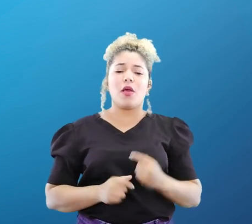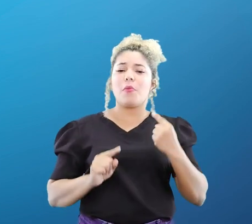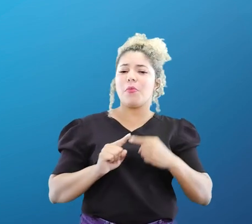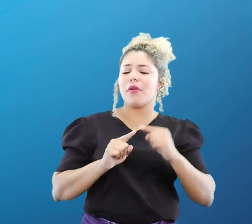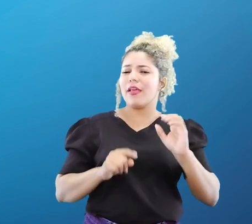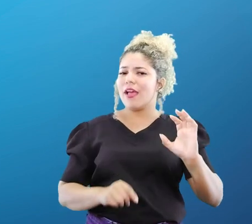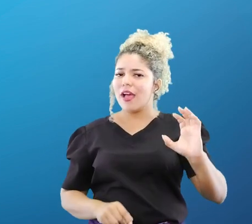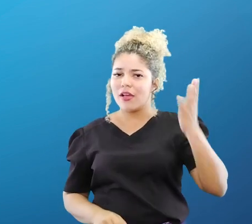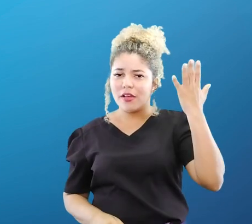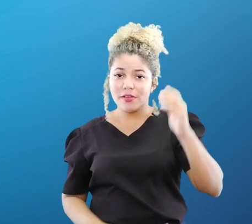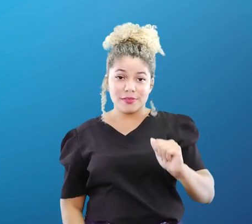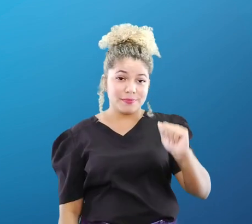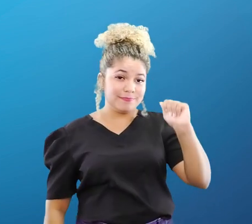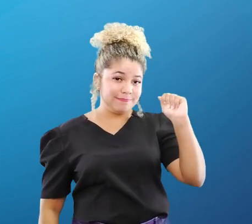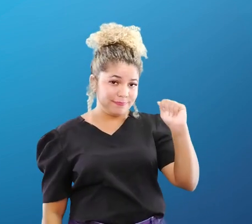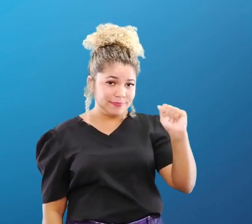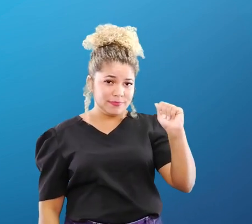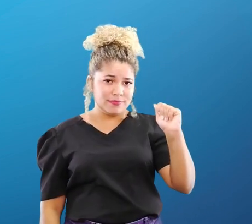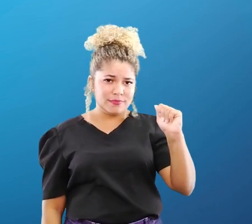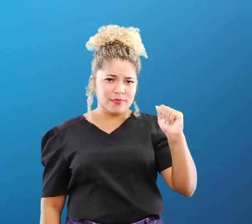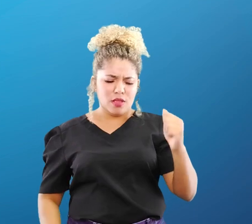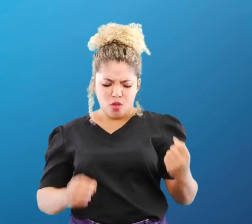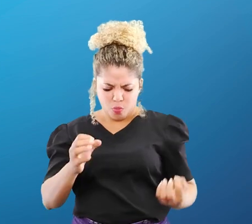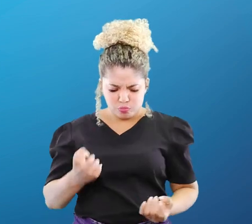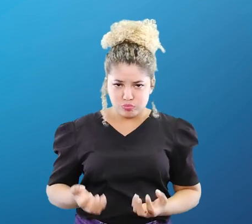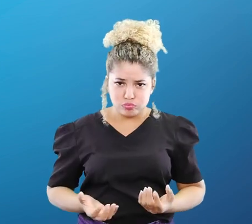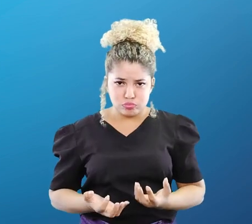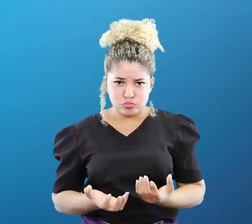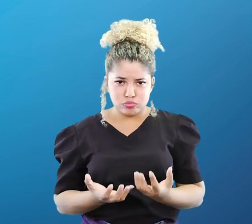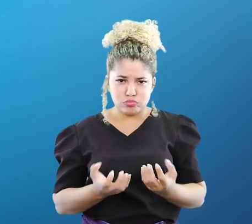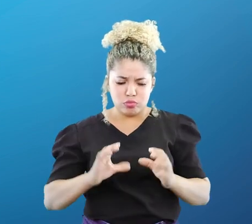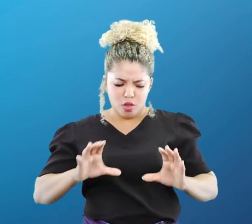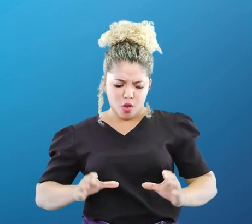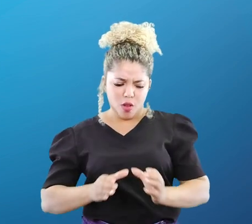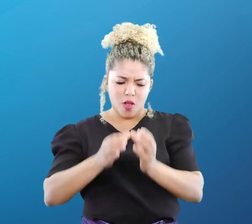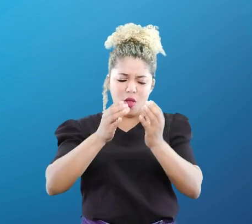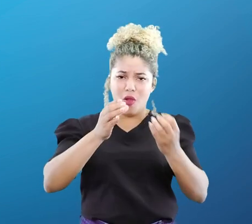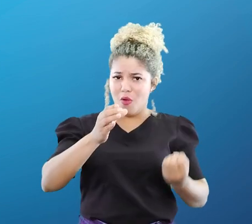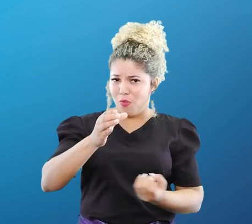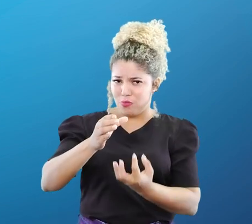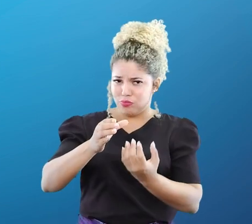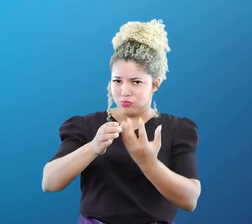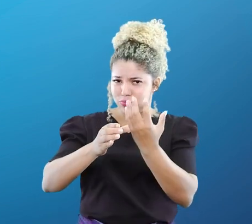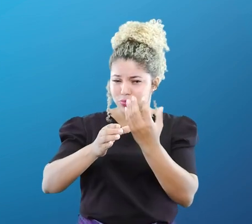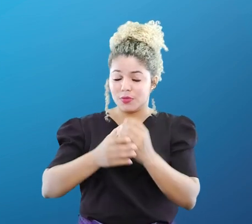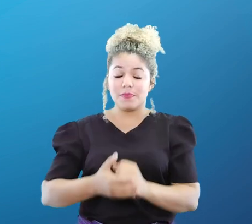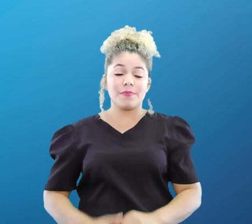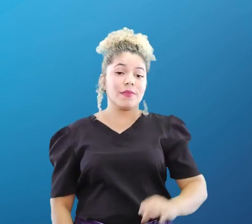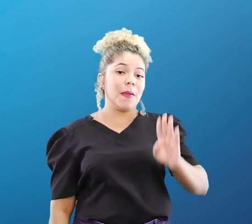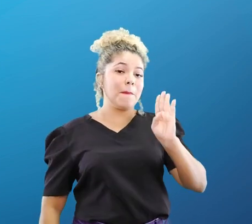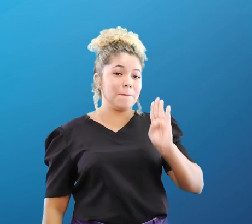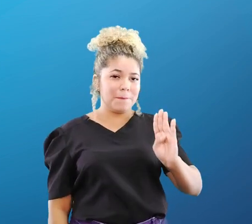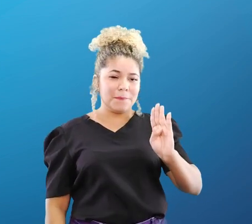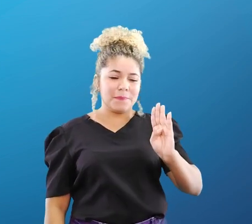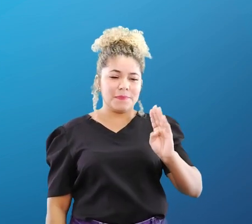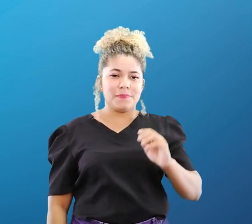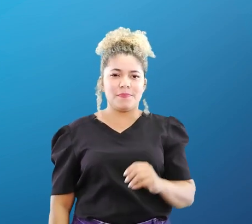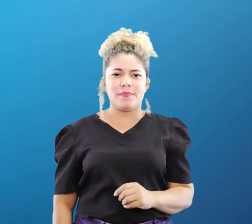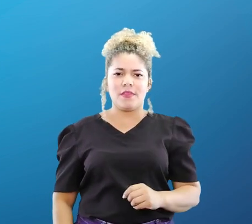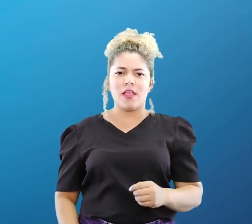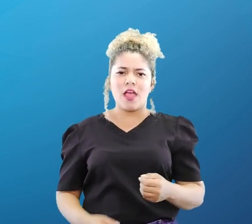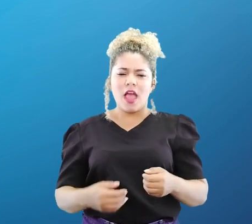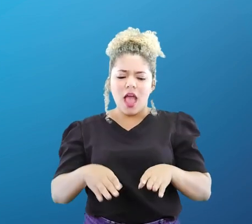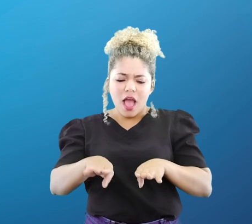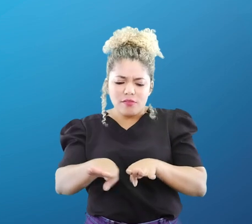da: letra A, lava oriunda de vulcões ativos na superfície terrestre. B, pressão